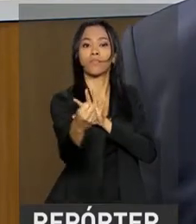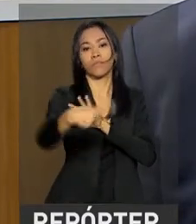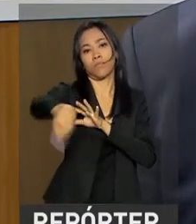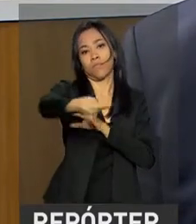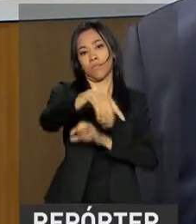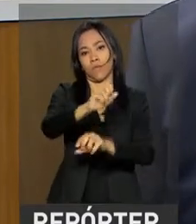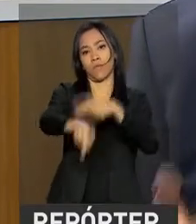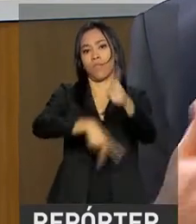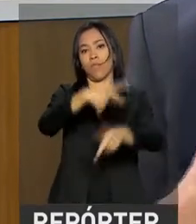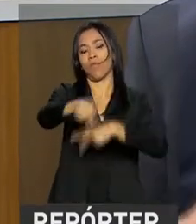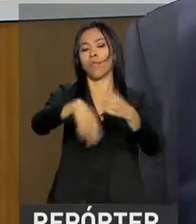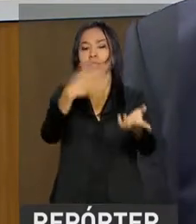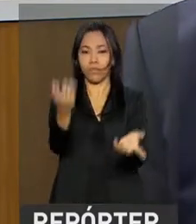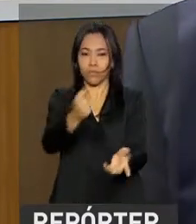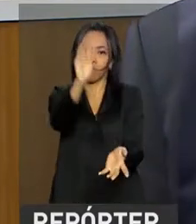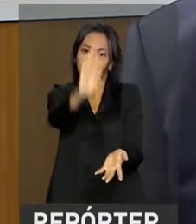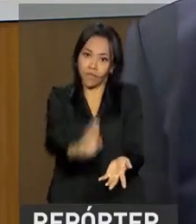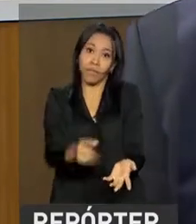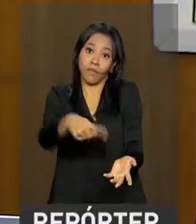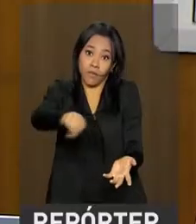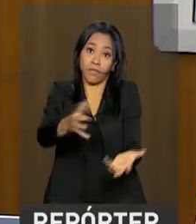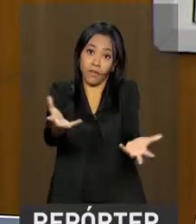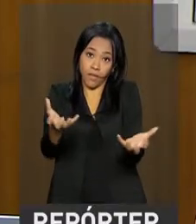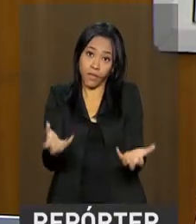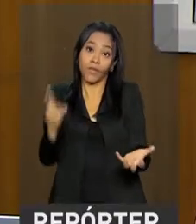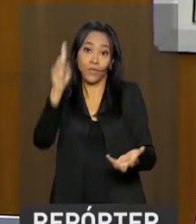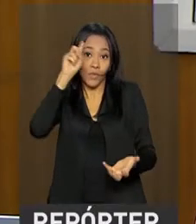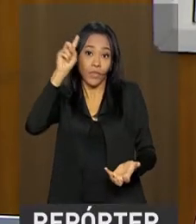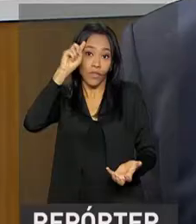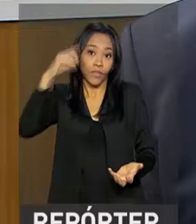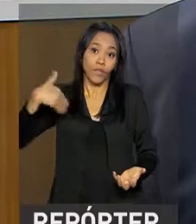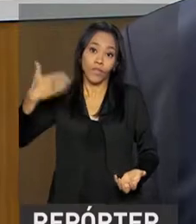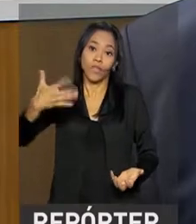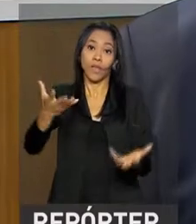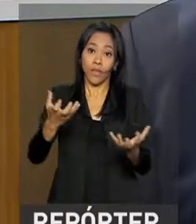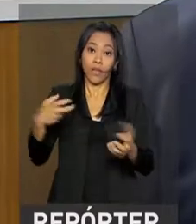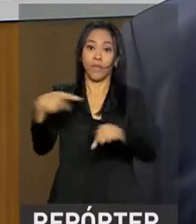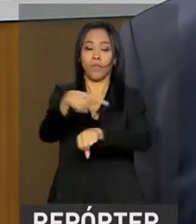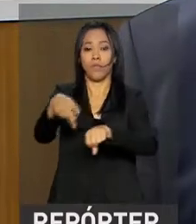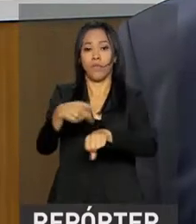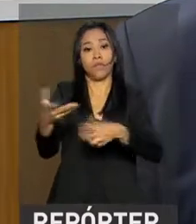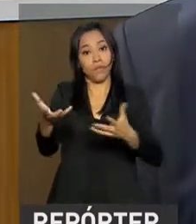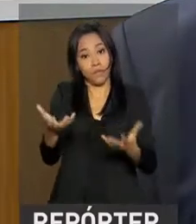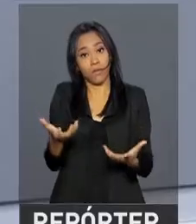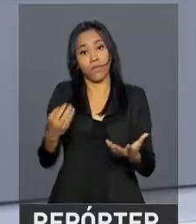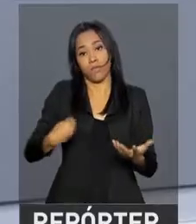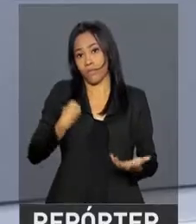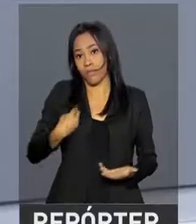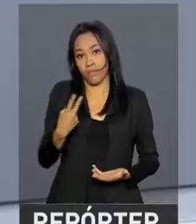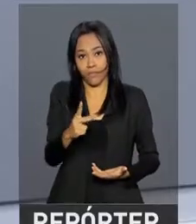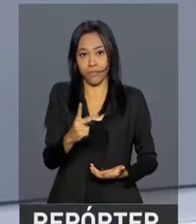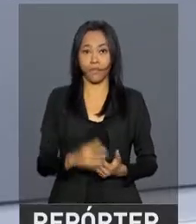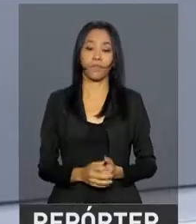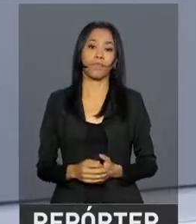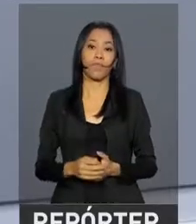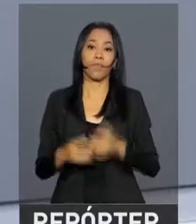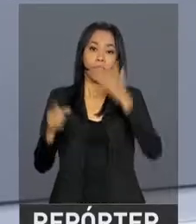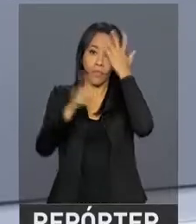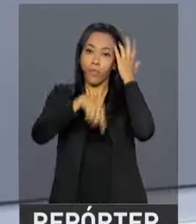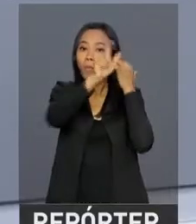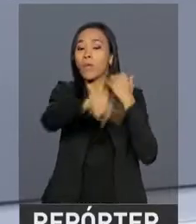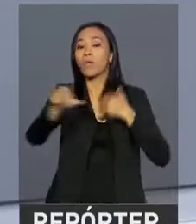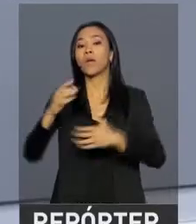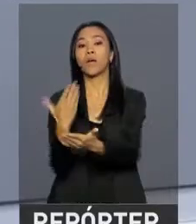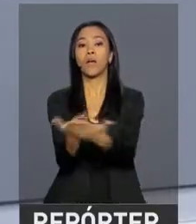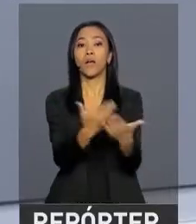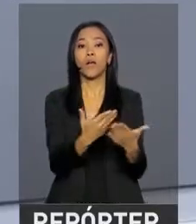esses valores os brasileiros também querem no seu dia-a-dia querem que o país quer em sua vida os estudantes aprovados